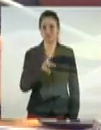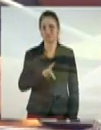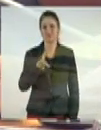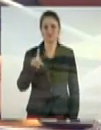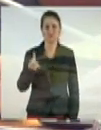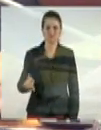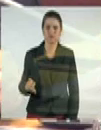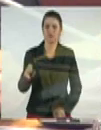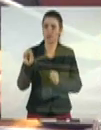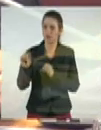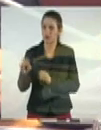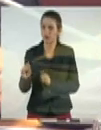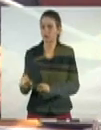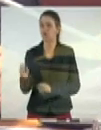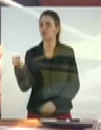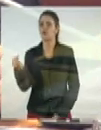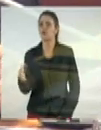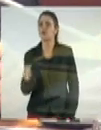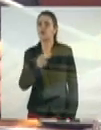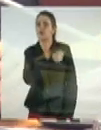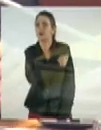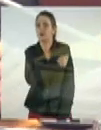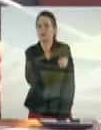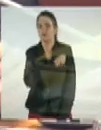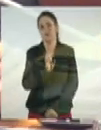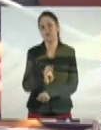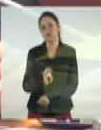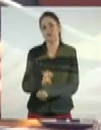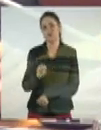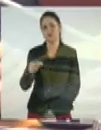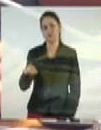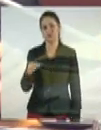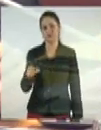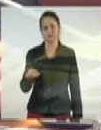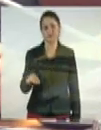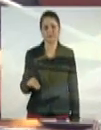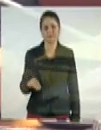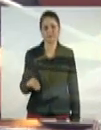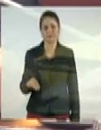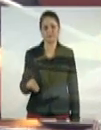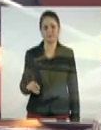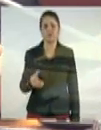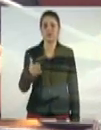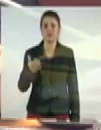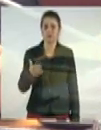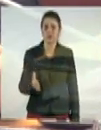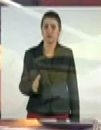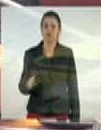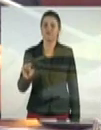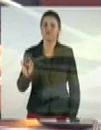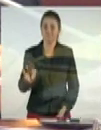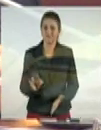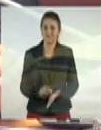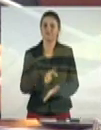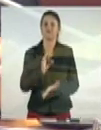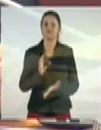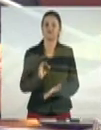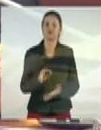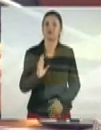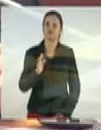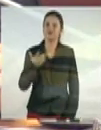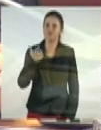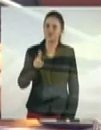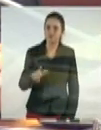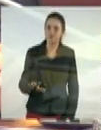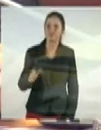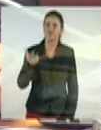tantos alunos no no estado do Maranhão como todo e essa prática ela vem de forma reiterada